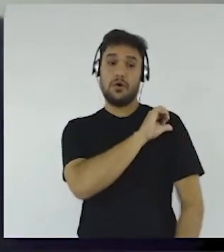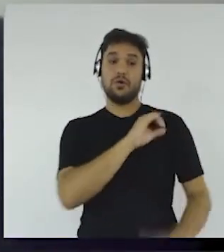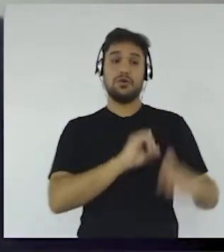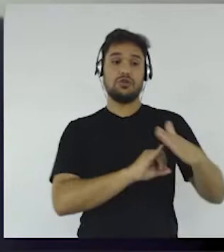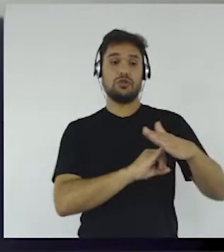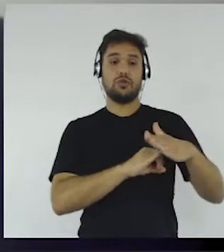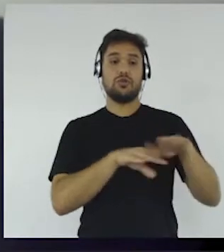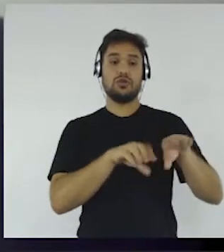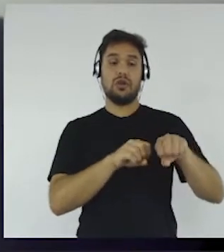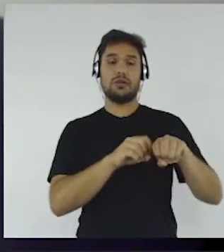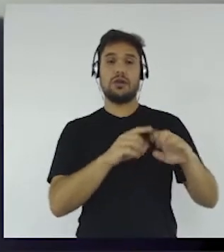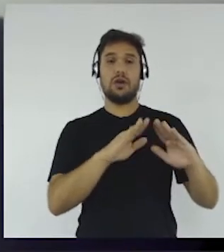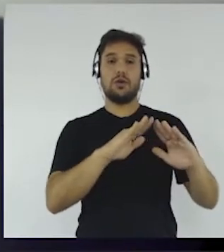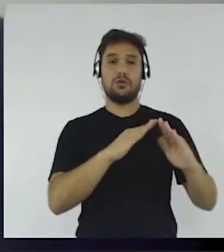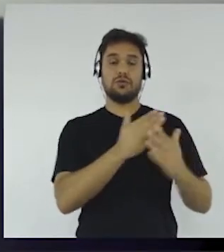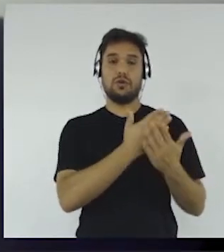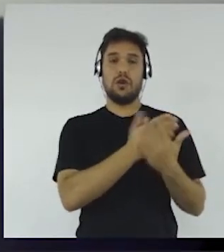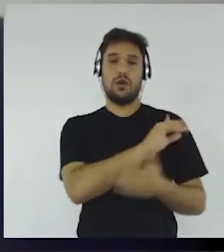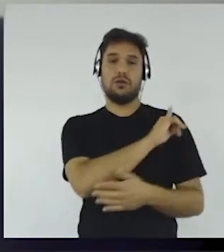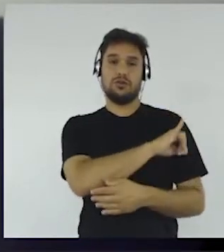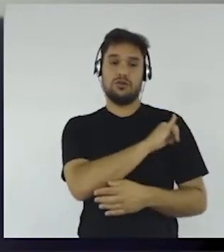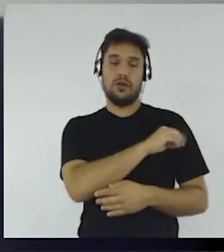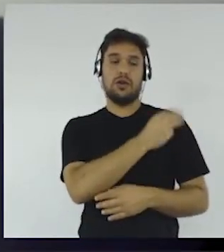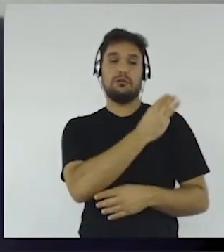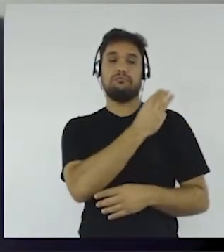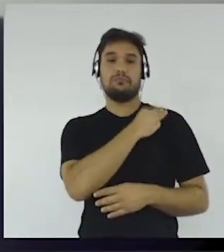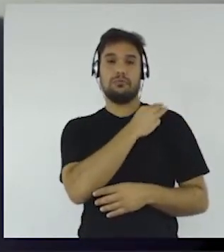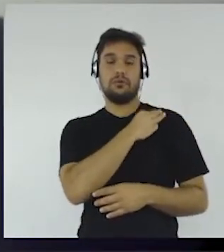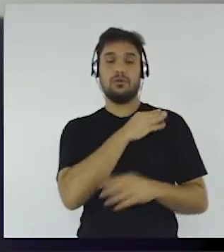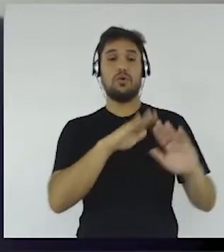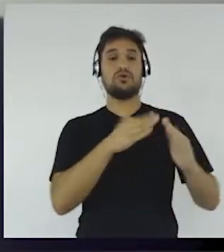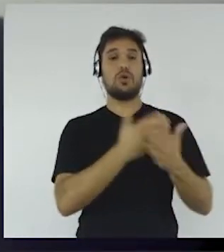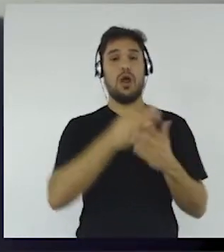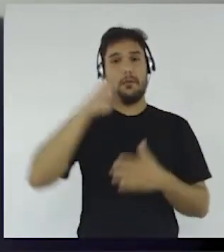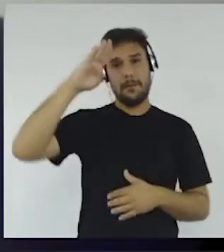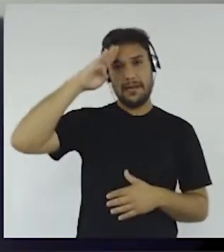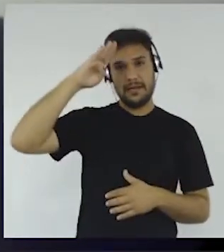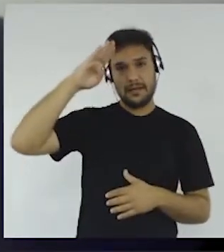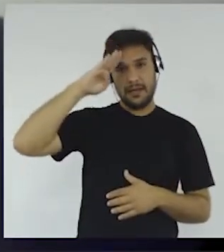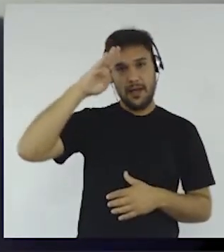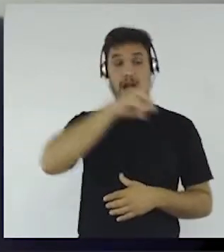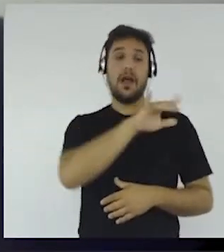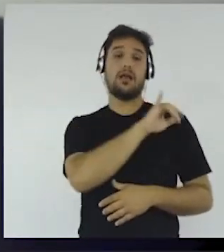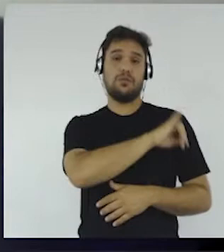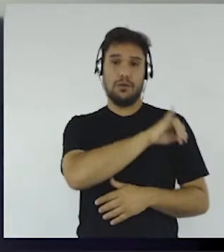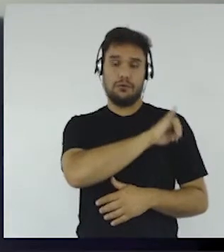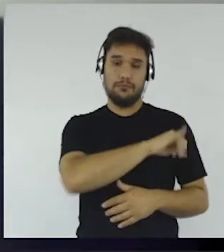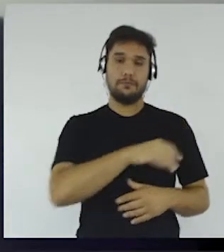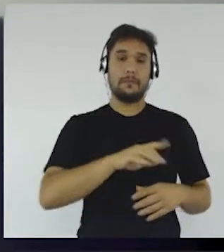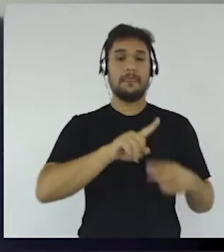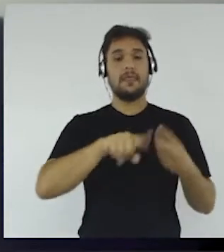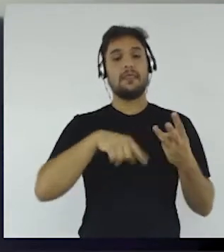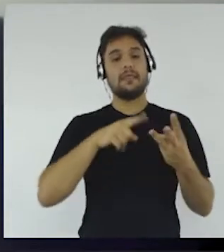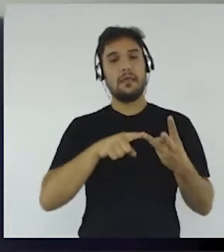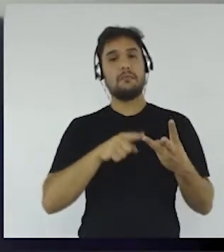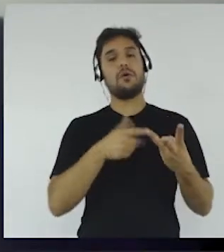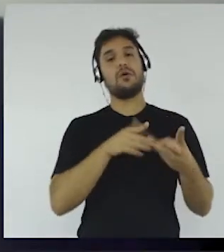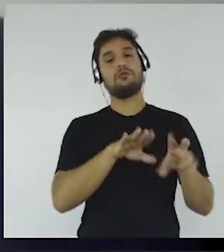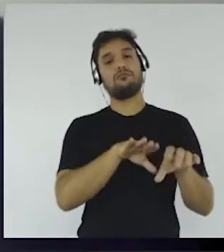Janeiro, o ginásio científico no Colégio Militar do Rio de Janeiro e